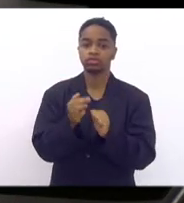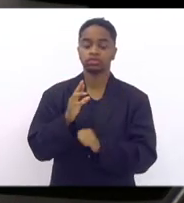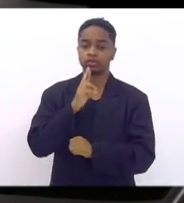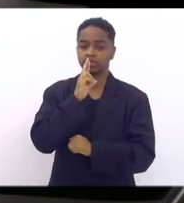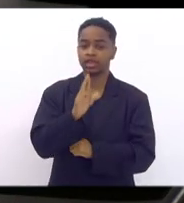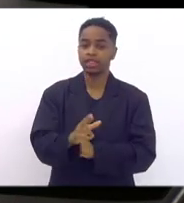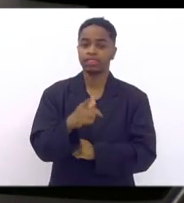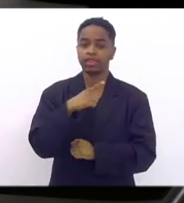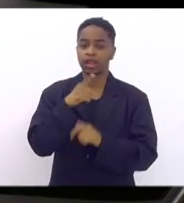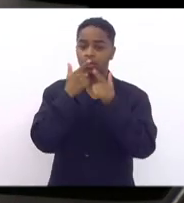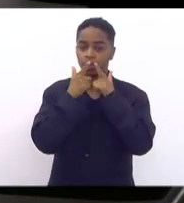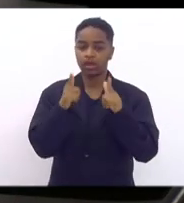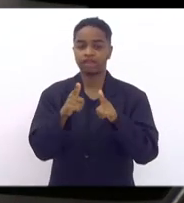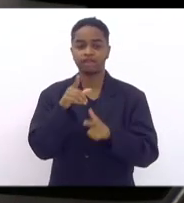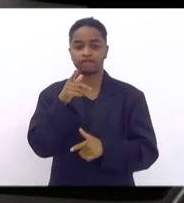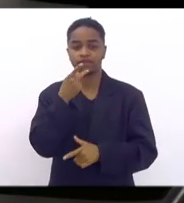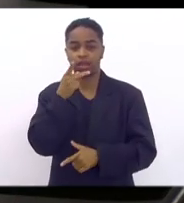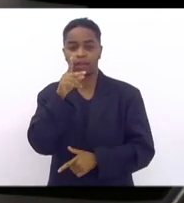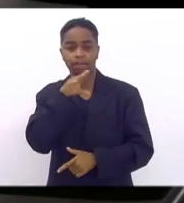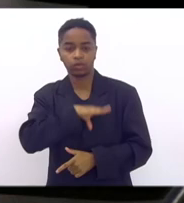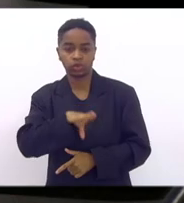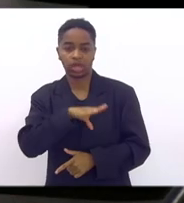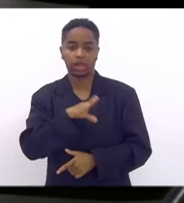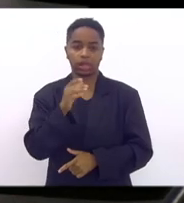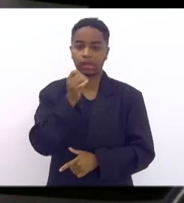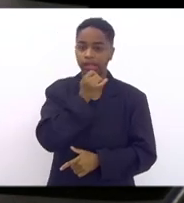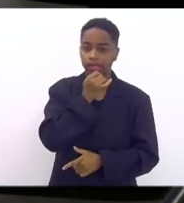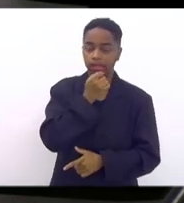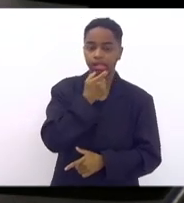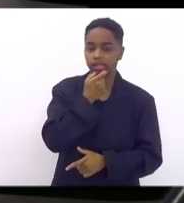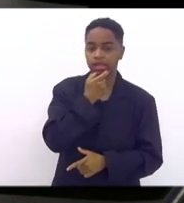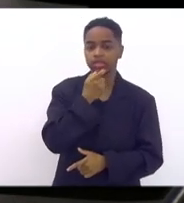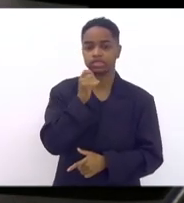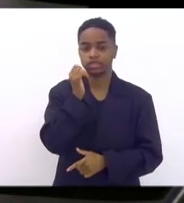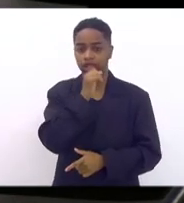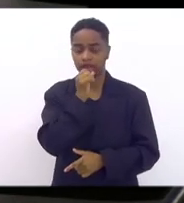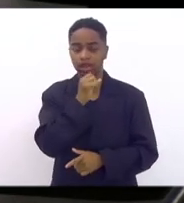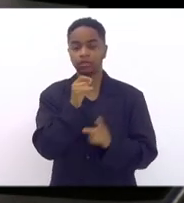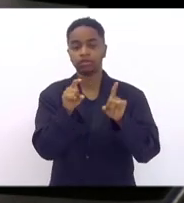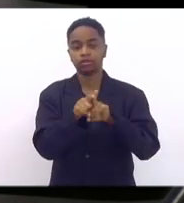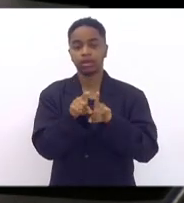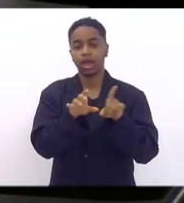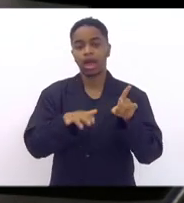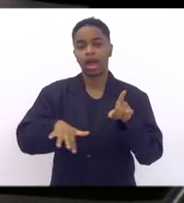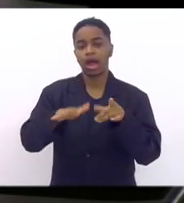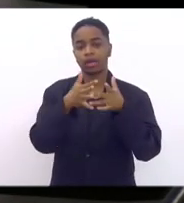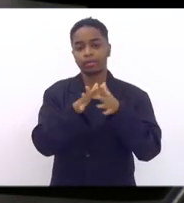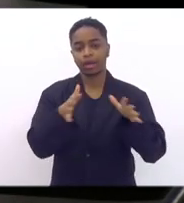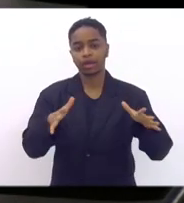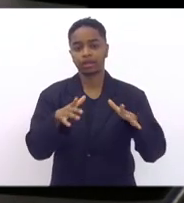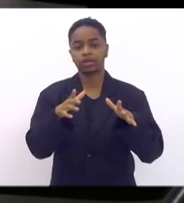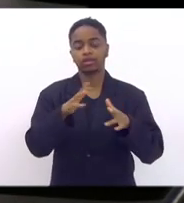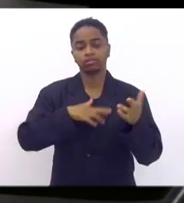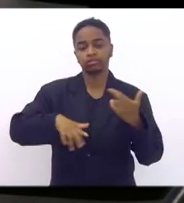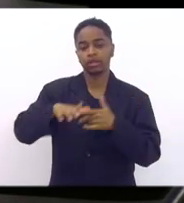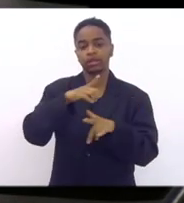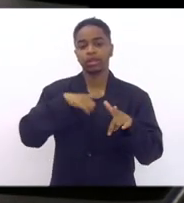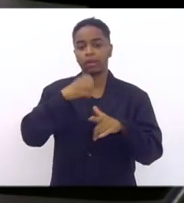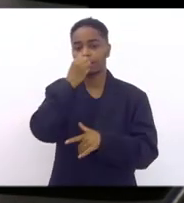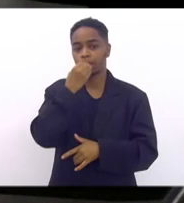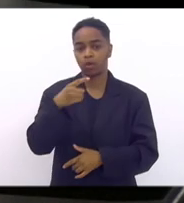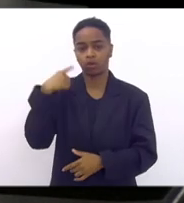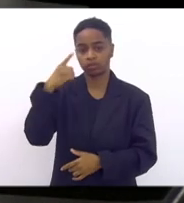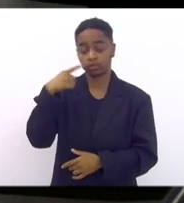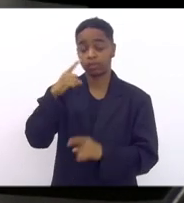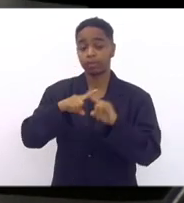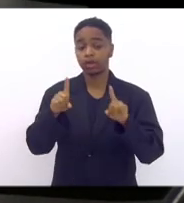linguagem um fala inglês outro fala português outro italiano o agente marítimo é difuso geralmente tem bons advogados a gente falou olha vocês